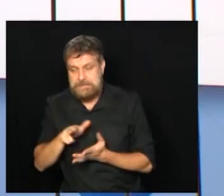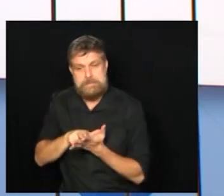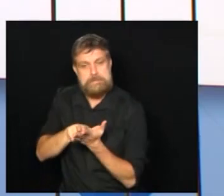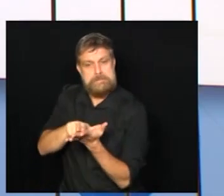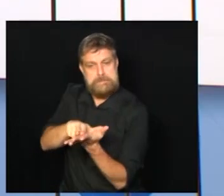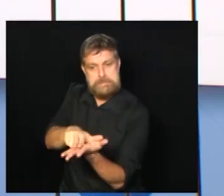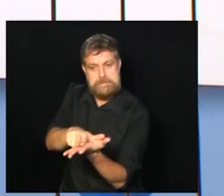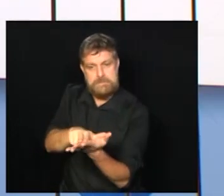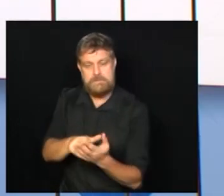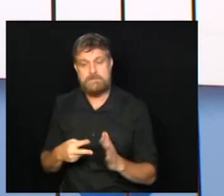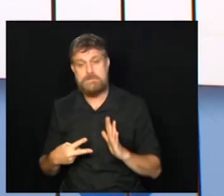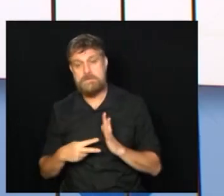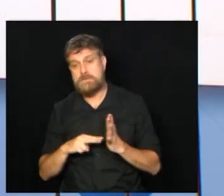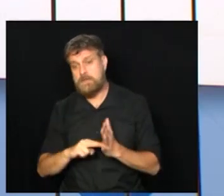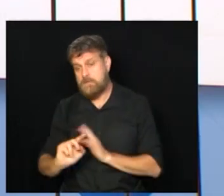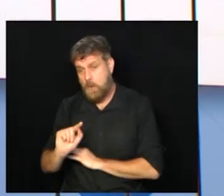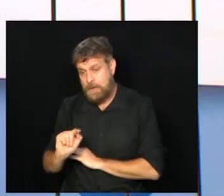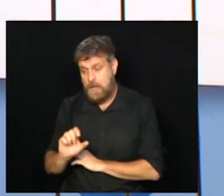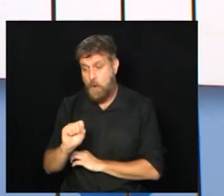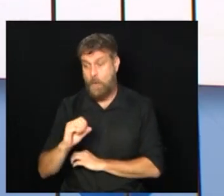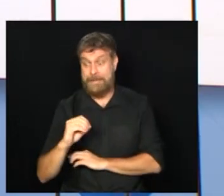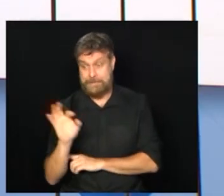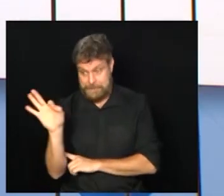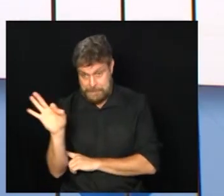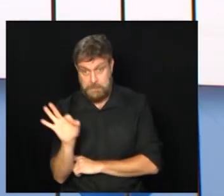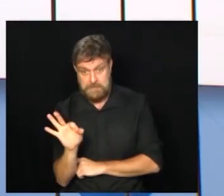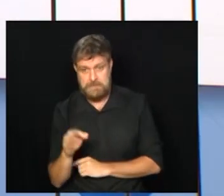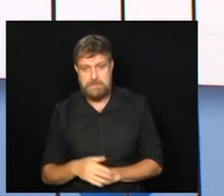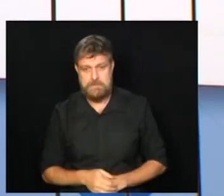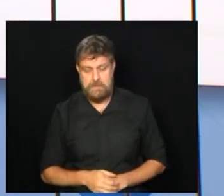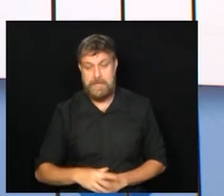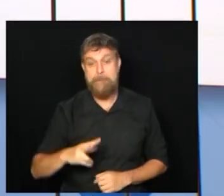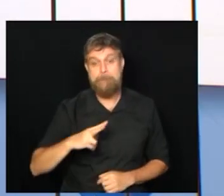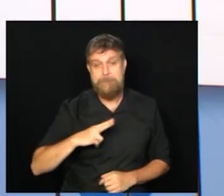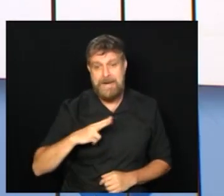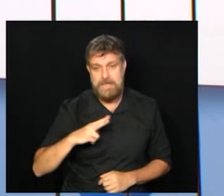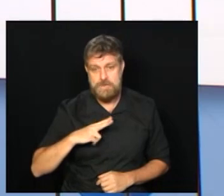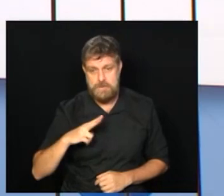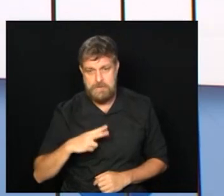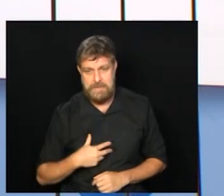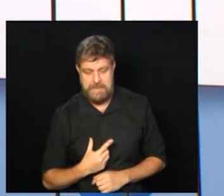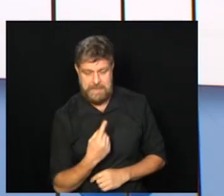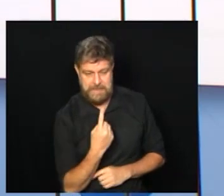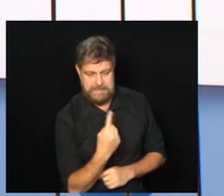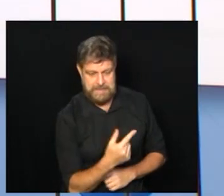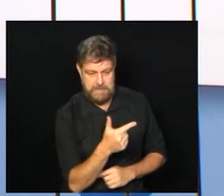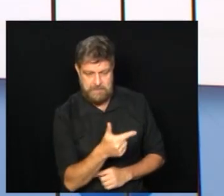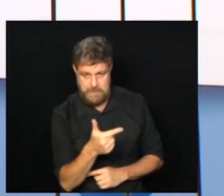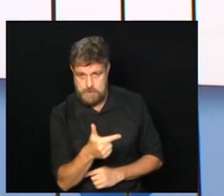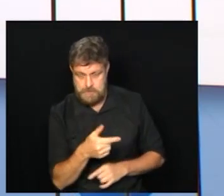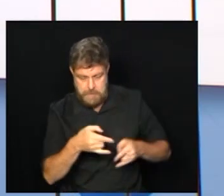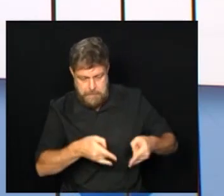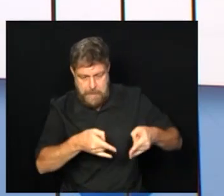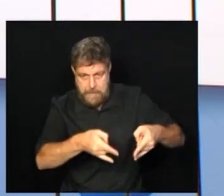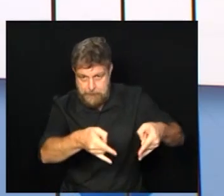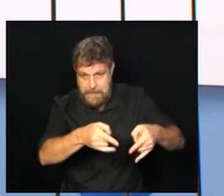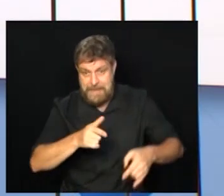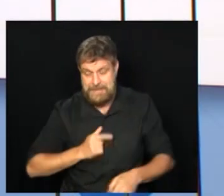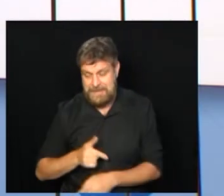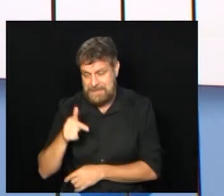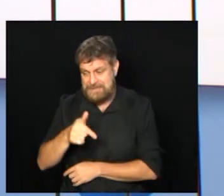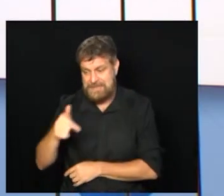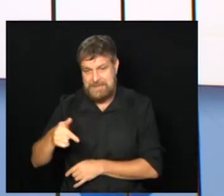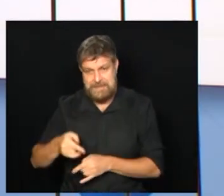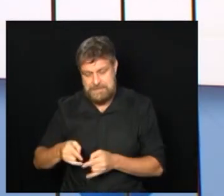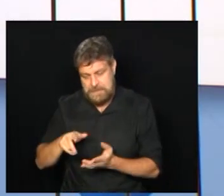ocupados, o que equivale a 80%. E na rede particular, dos 122 leitos disponíveis, 77